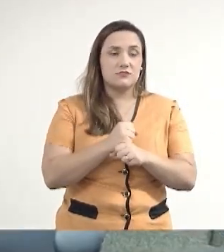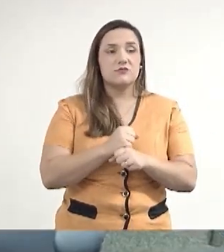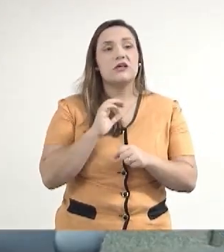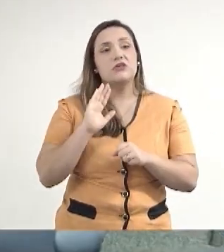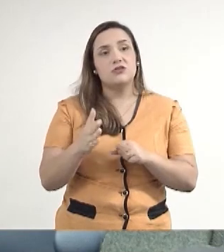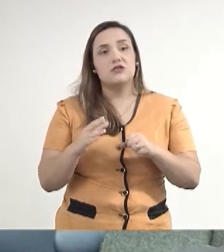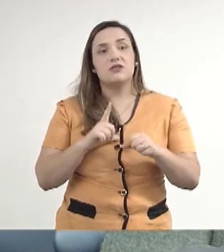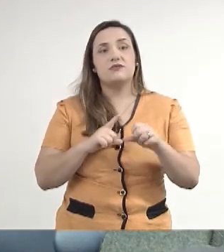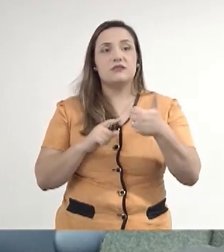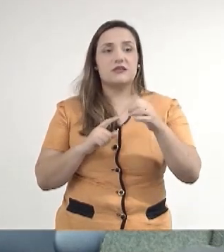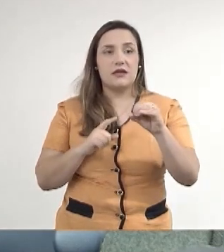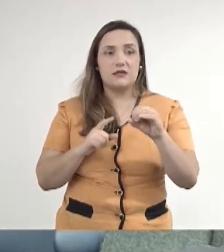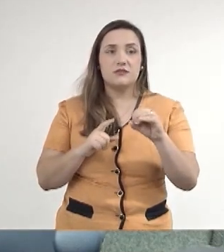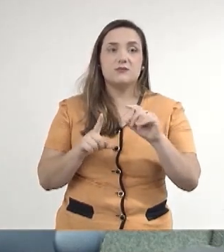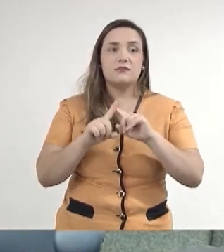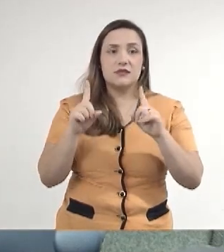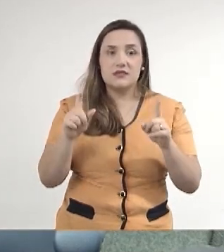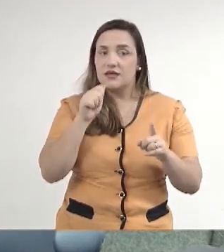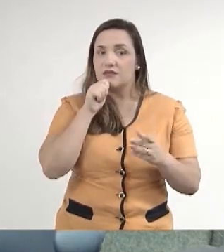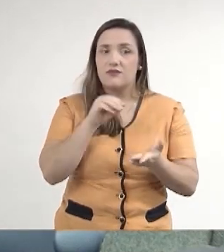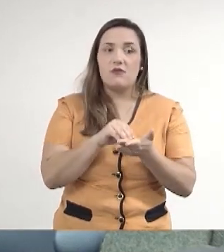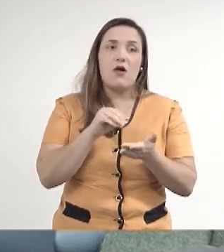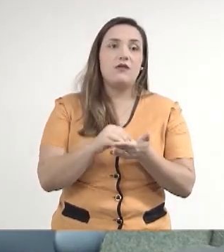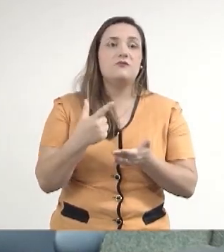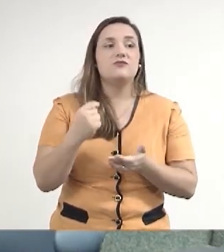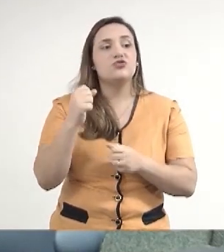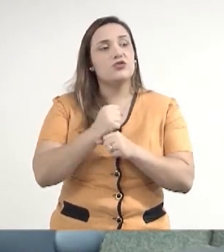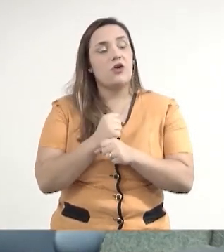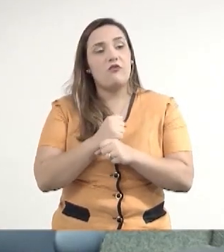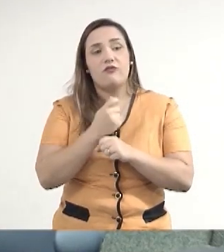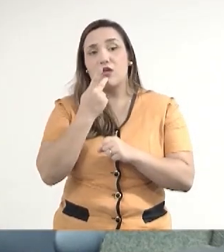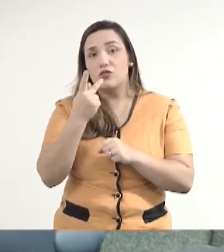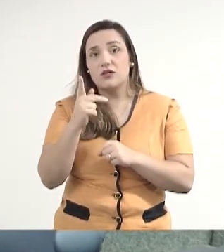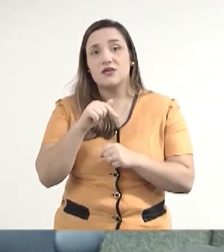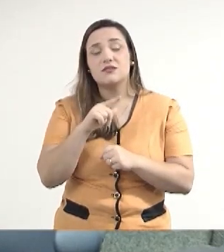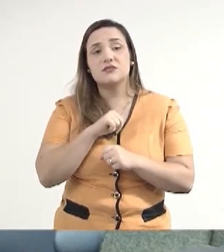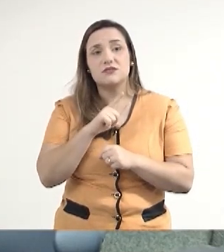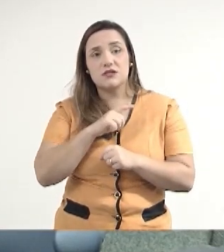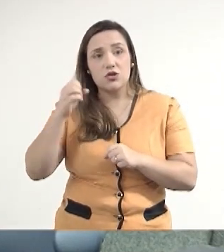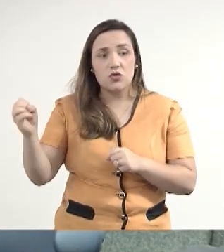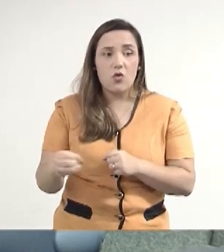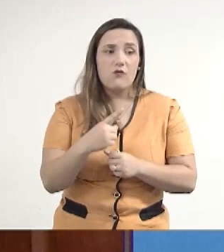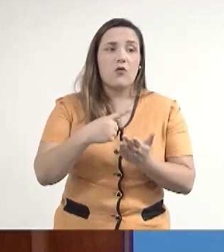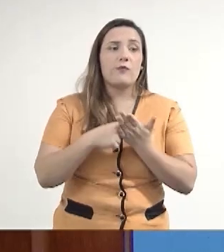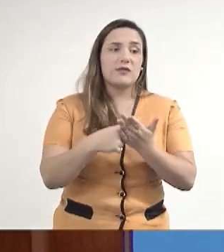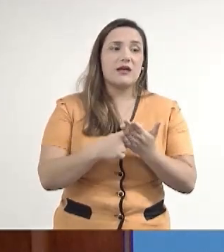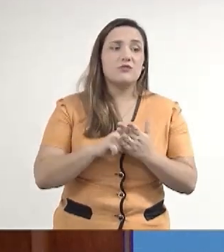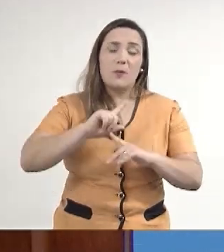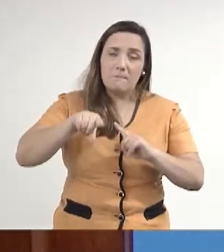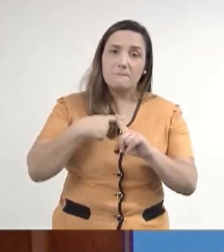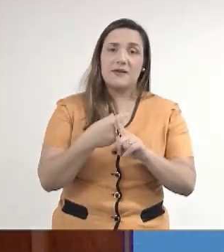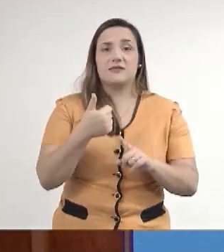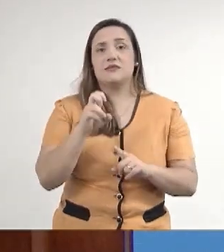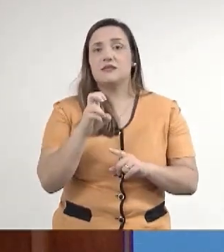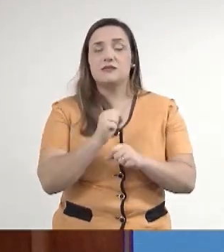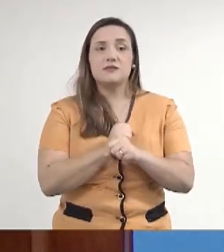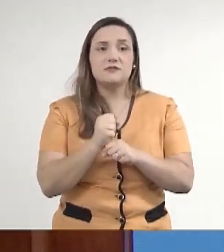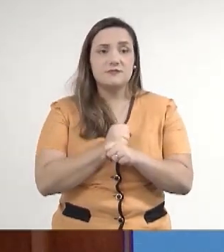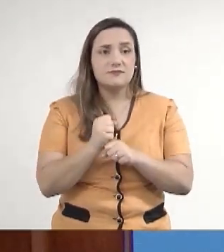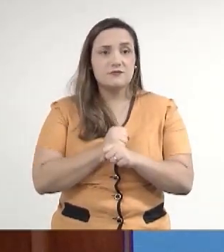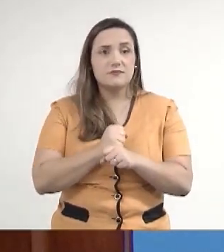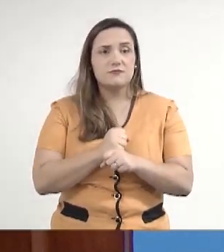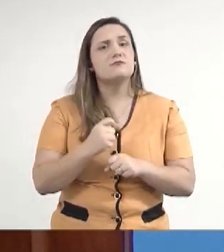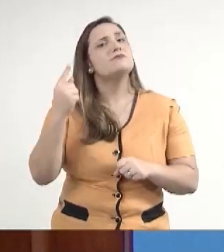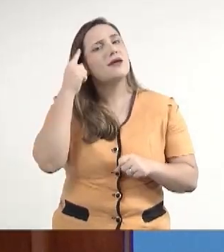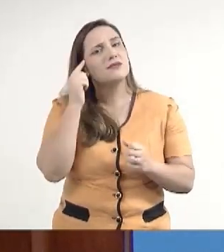20 anos, e essa repactuação estabelece mais 15 anos, ou seja, o contrato da concessão vai